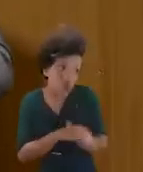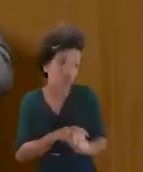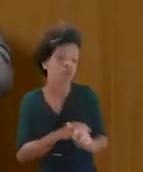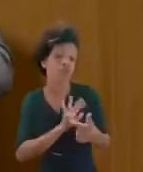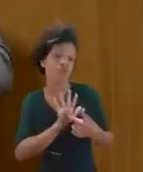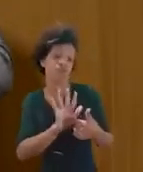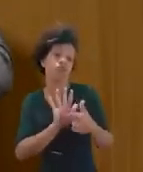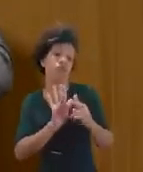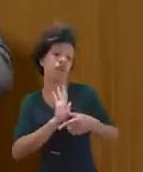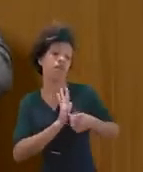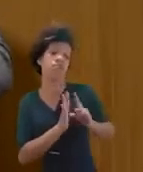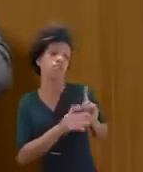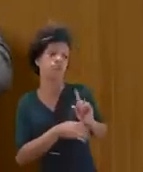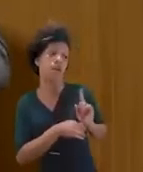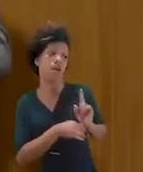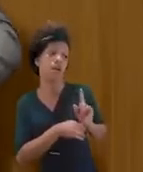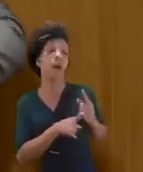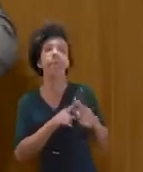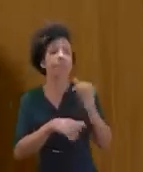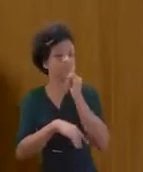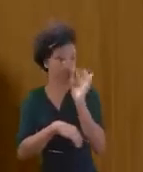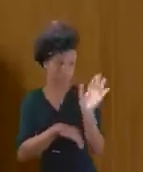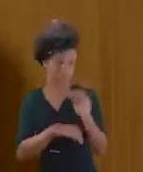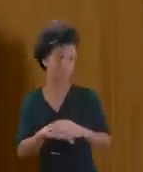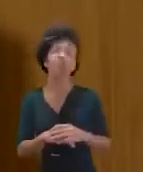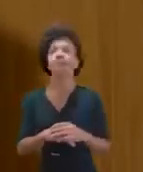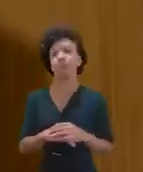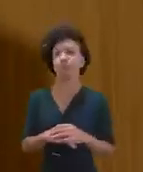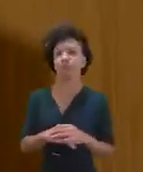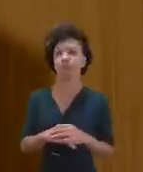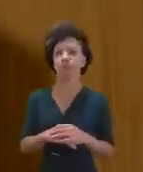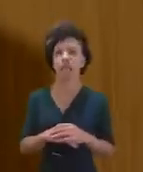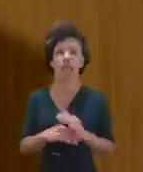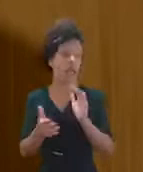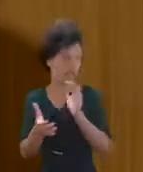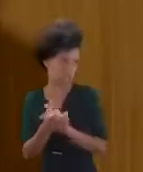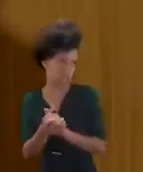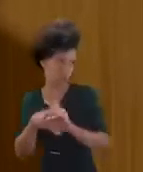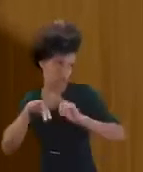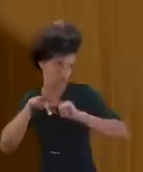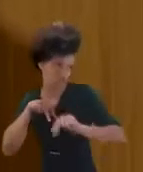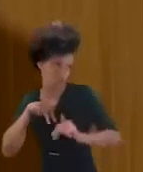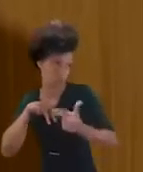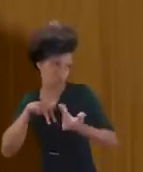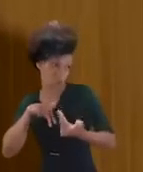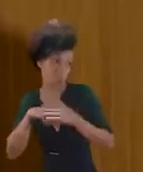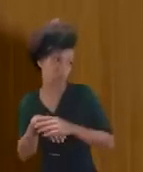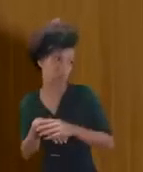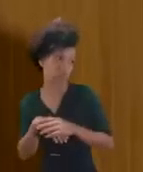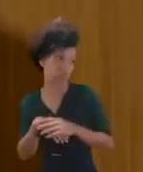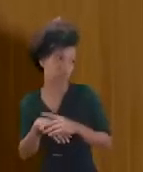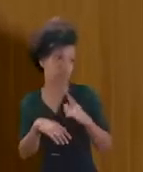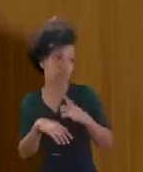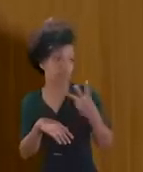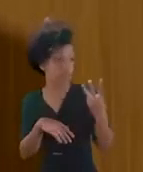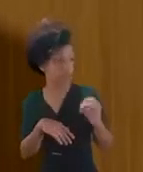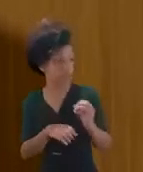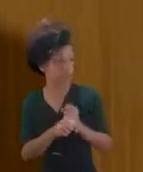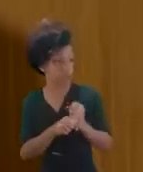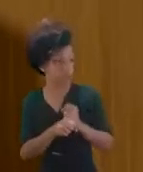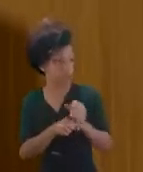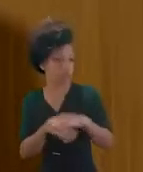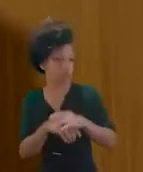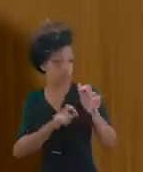vez ele já mostrou não era porque era vamos lá casal homoafetivo o cara não tem 30 anos